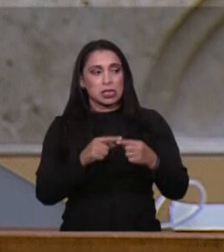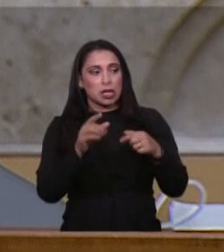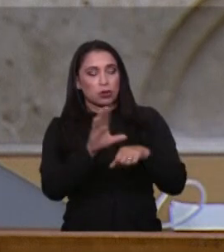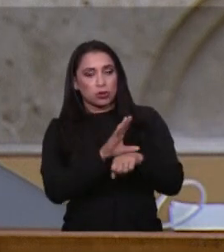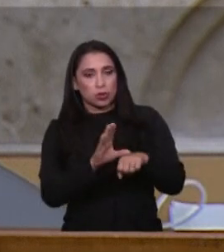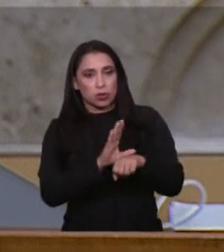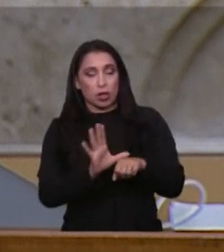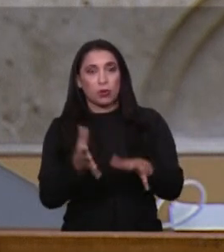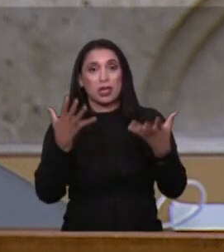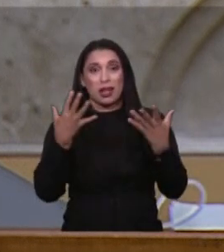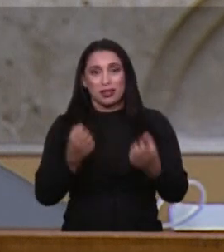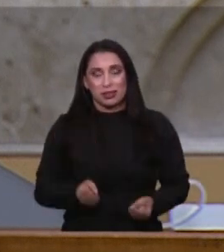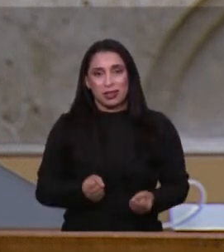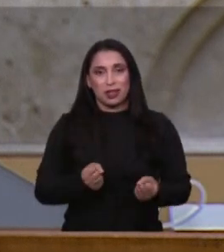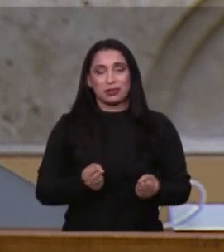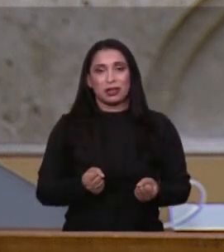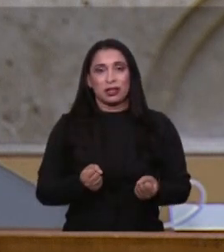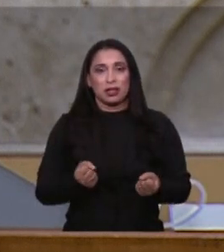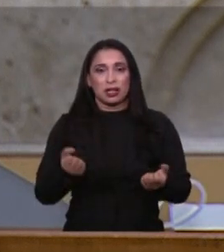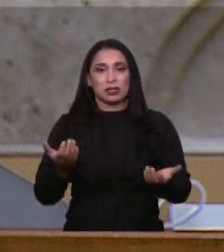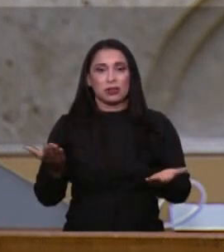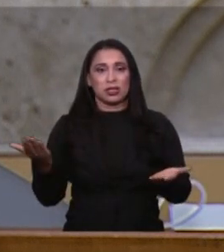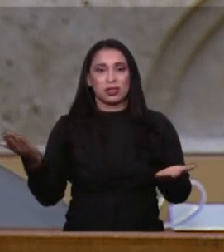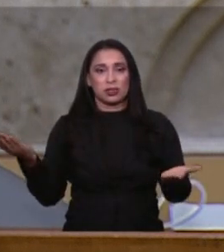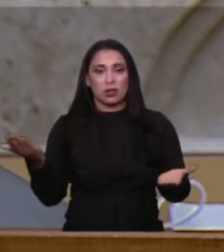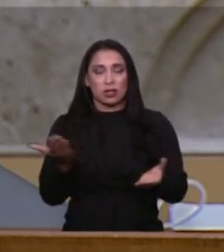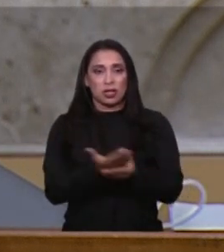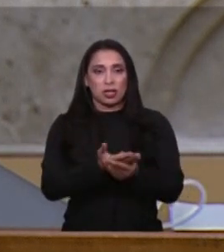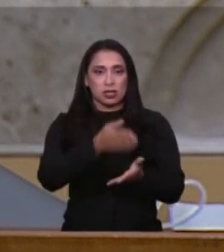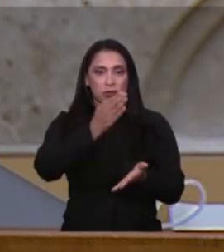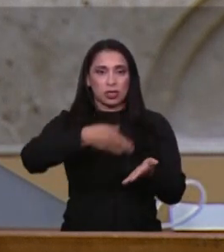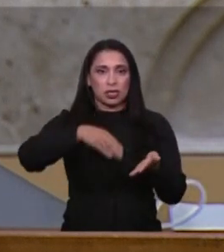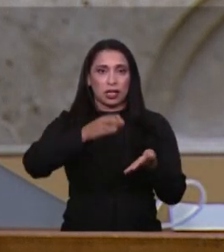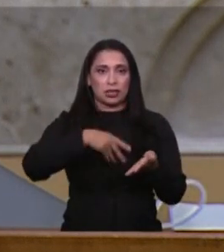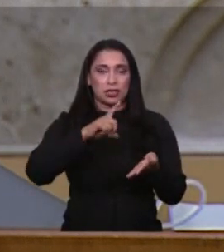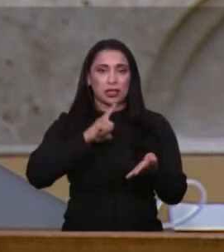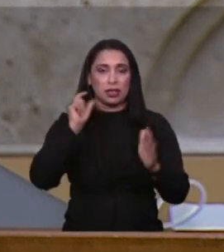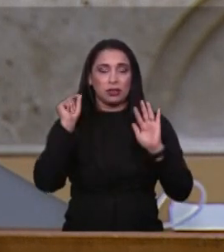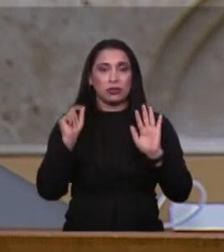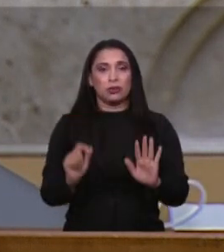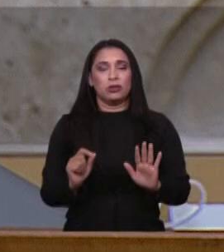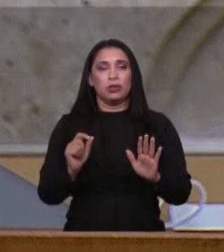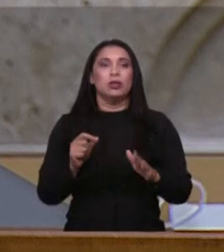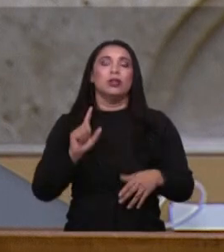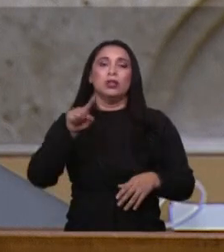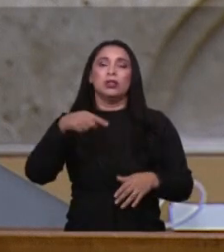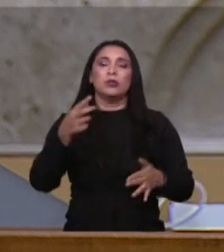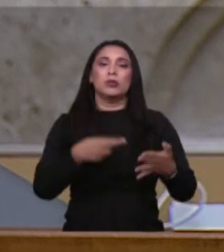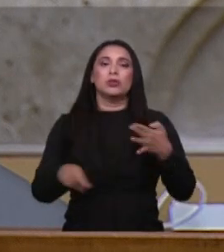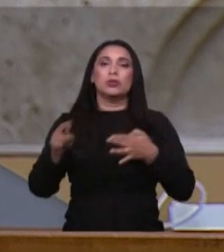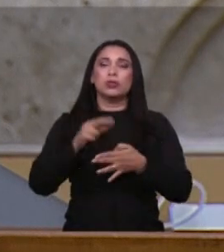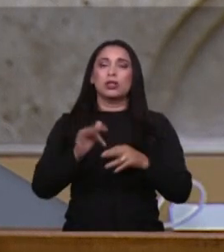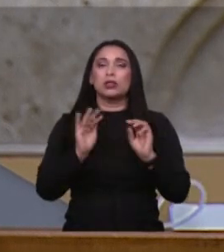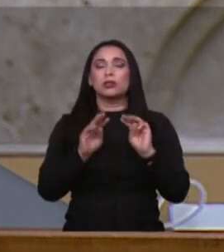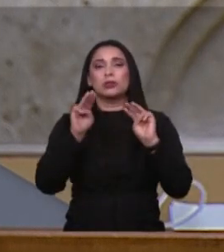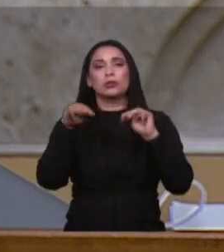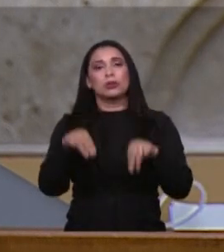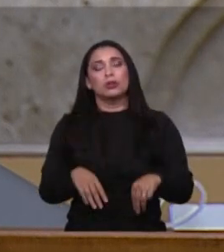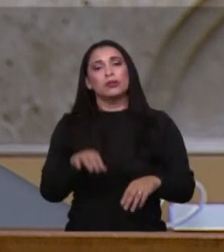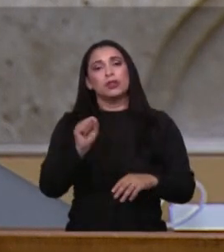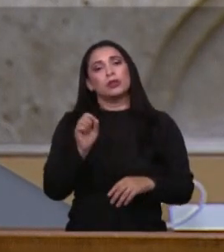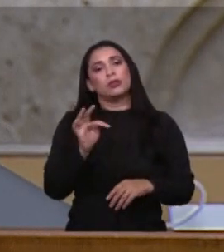o ajuizamento de ação rescisória no prazo de 2 anos após o trânsito em julgado da decisão do Supremo,